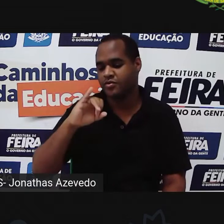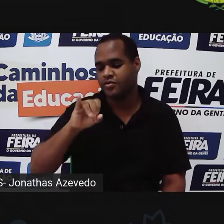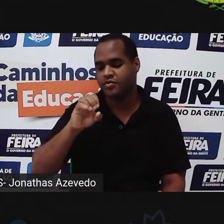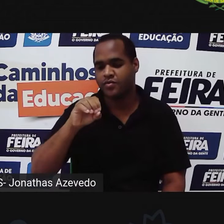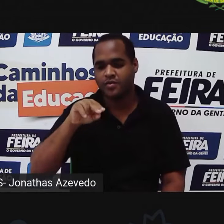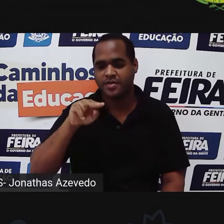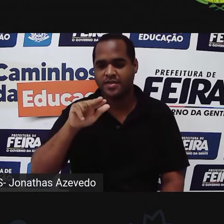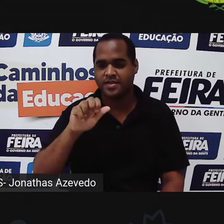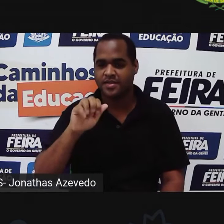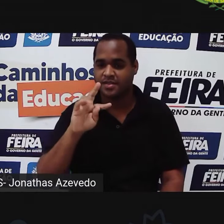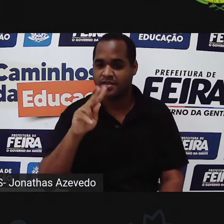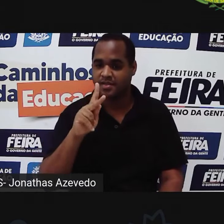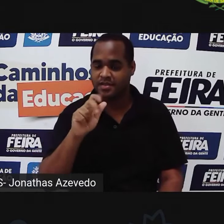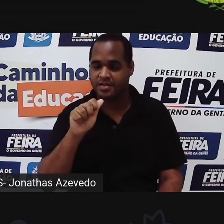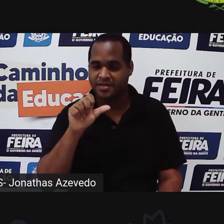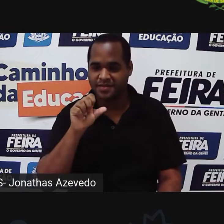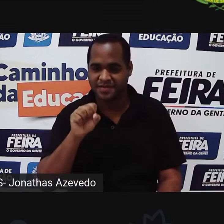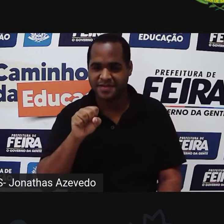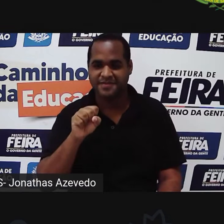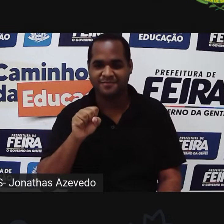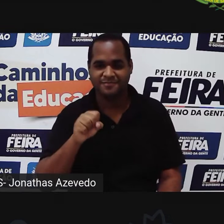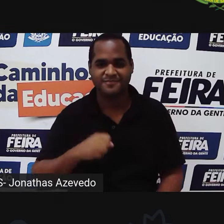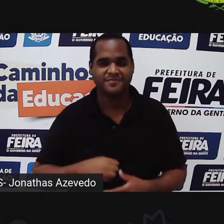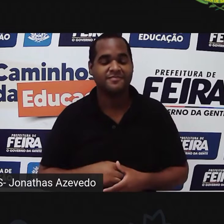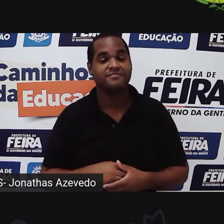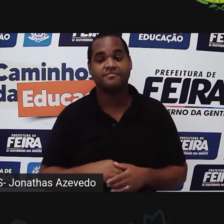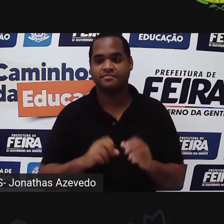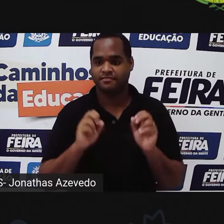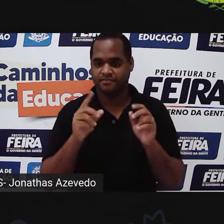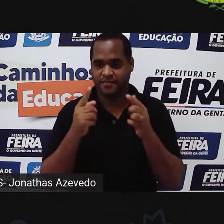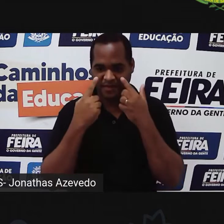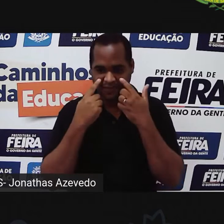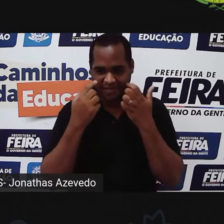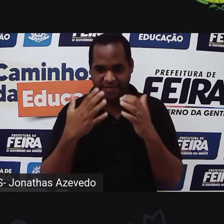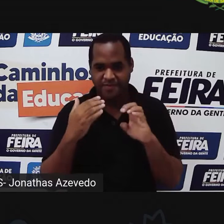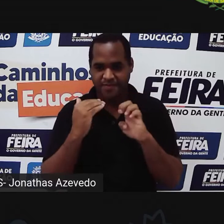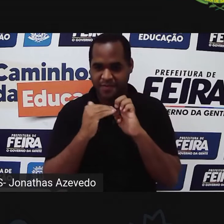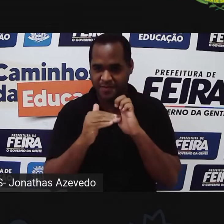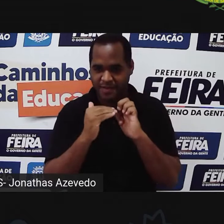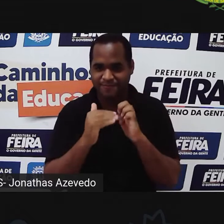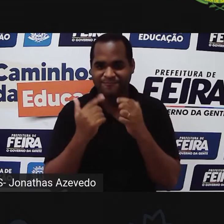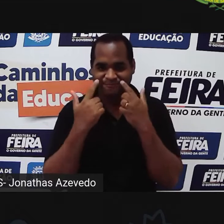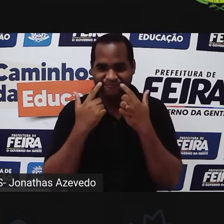Comendador Jonatas Teles de Carvalho. Vamos ver também o meu e-mail, que é